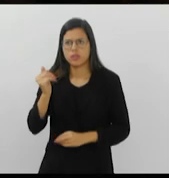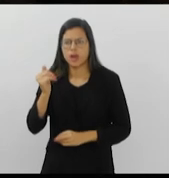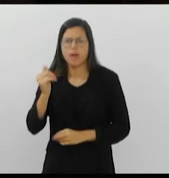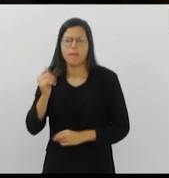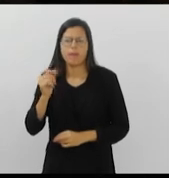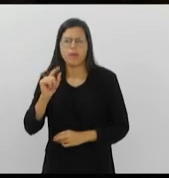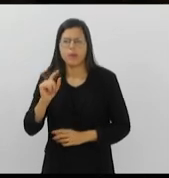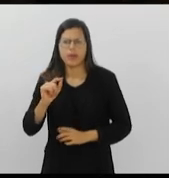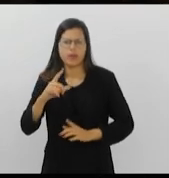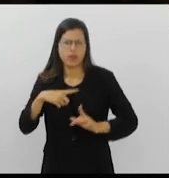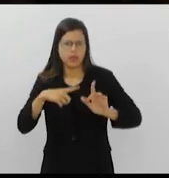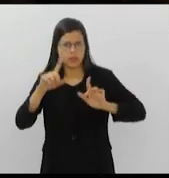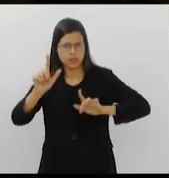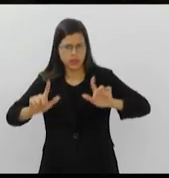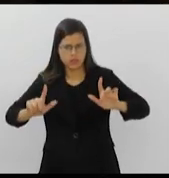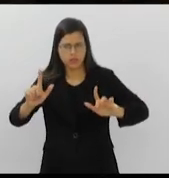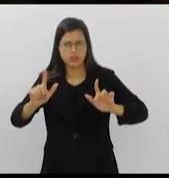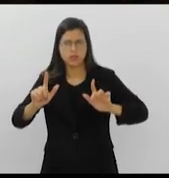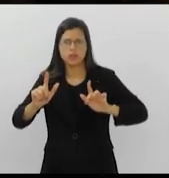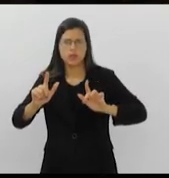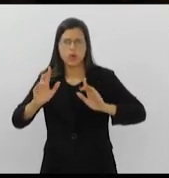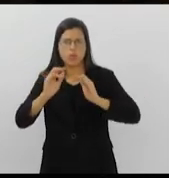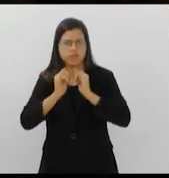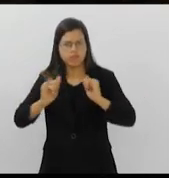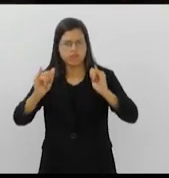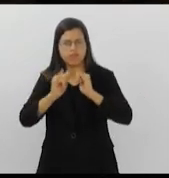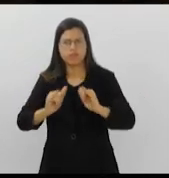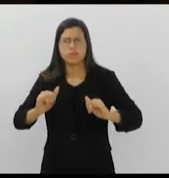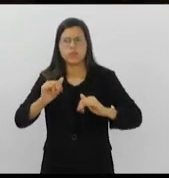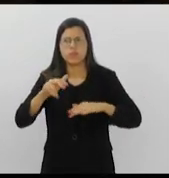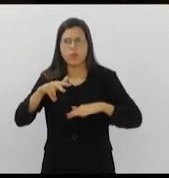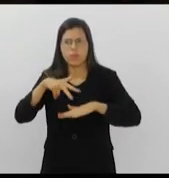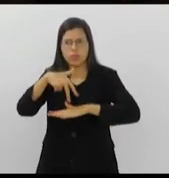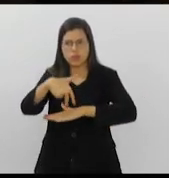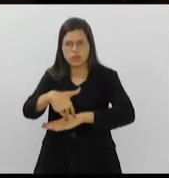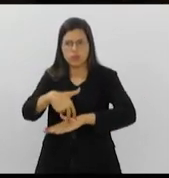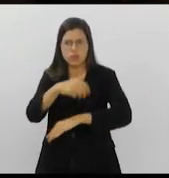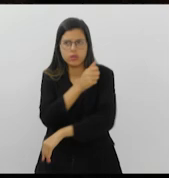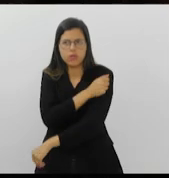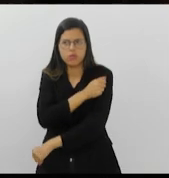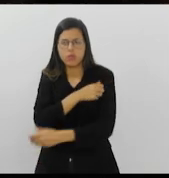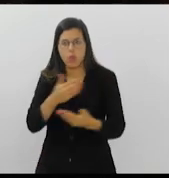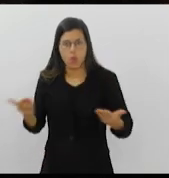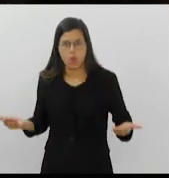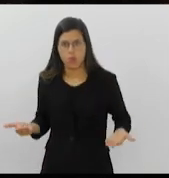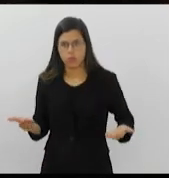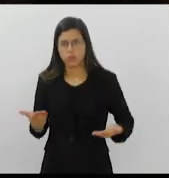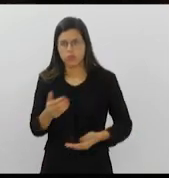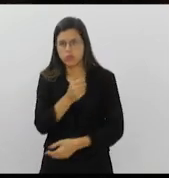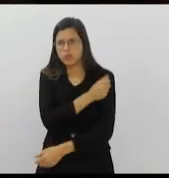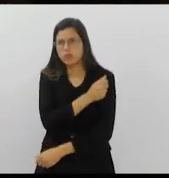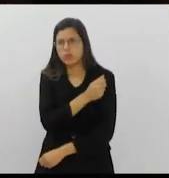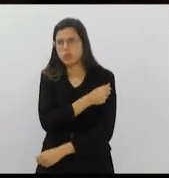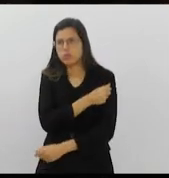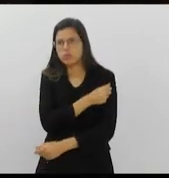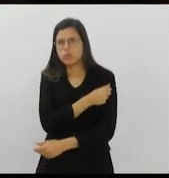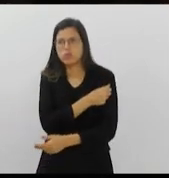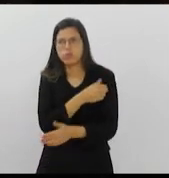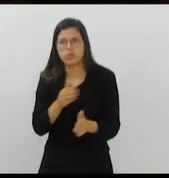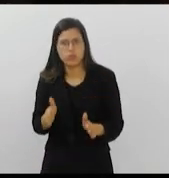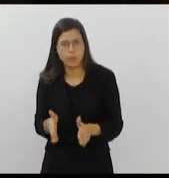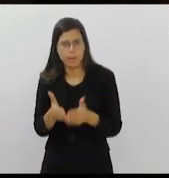mídia, pelo próprio posicionamento dos estudantes, que hoje, nesse momento, aqueles estudantes vulnerabilizados